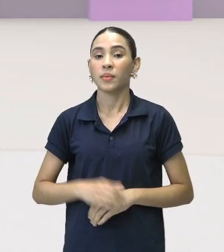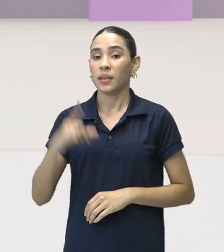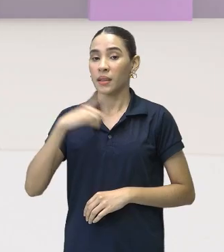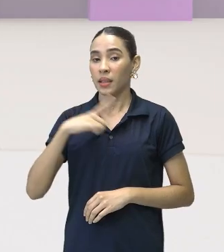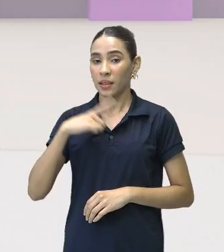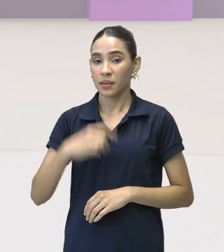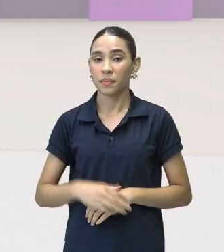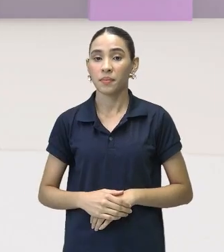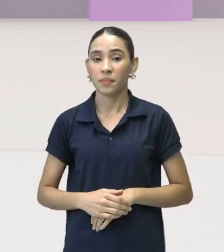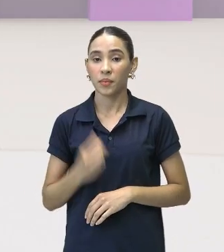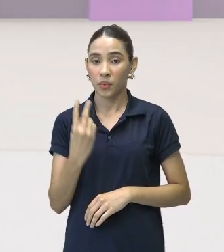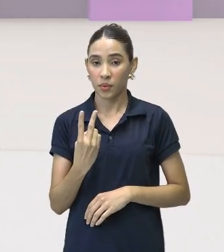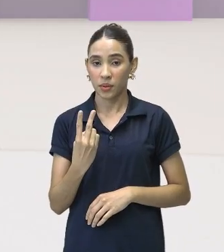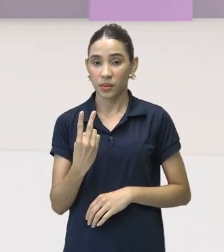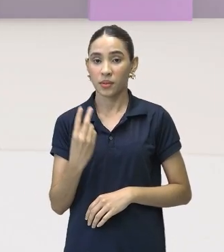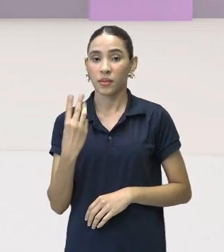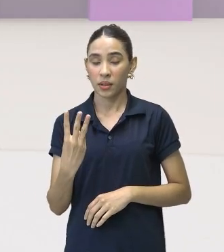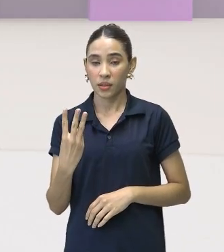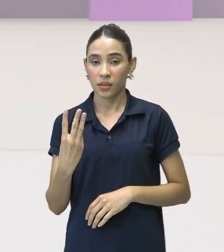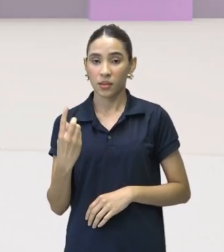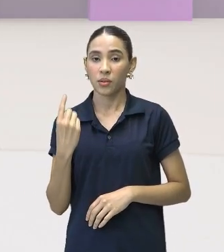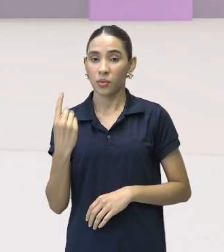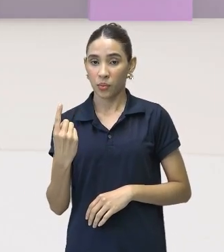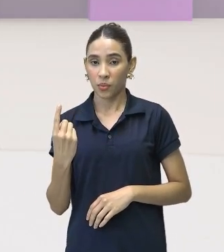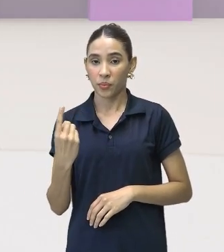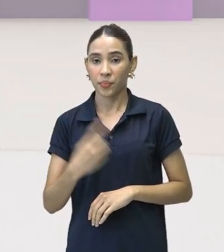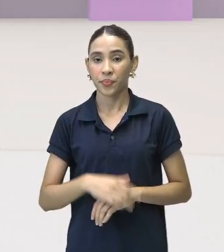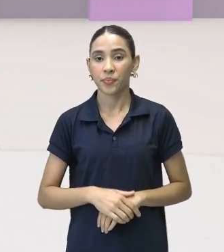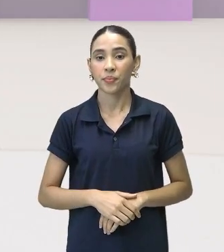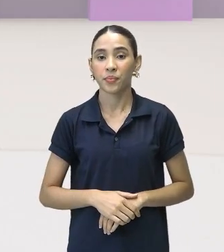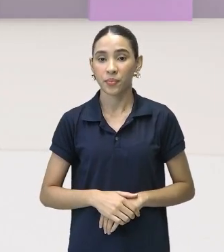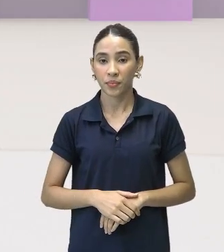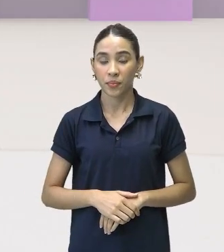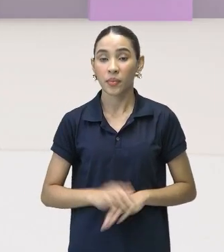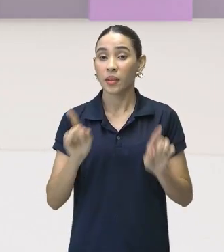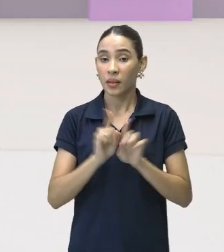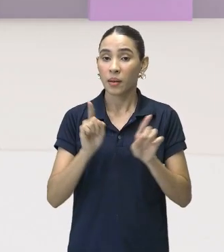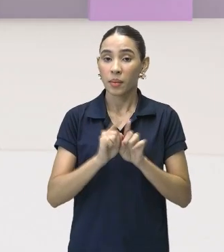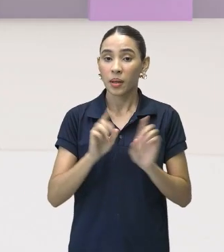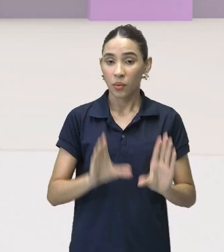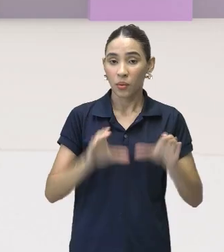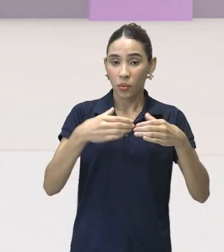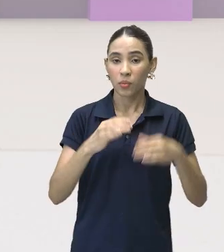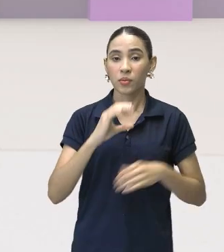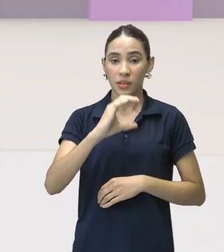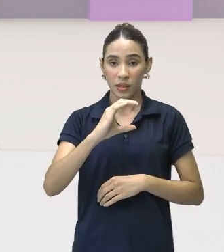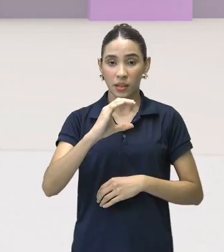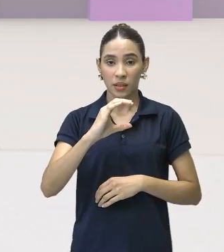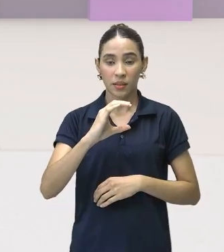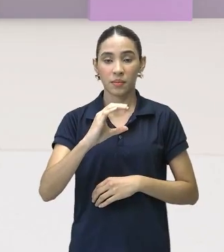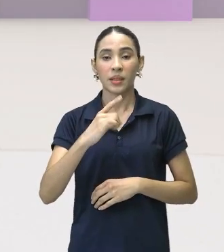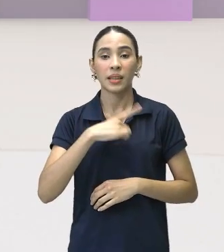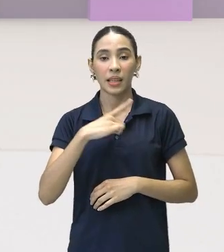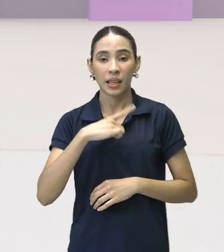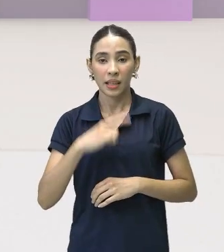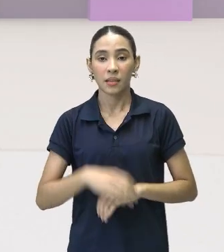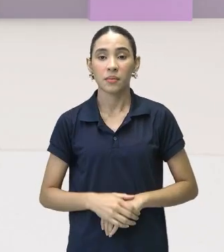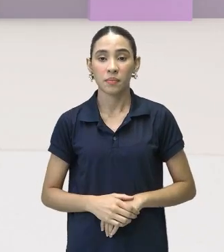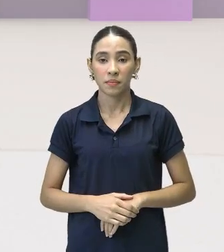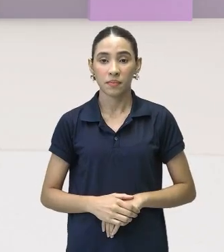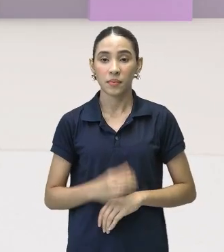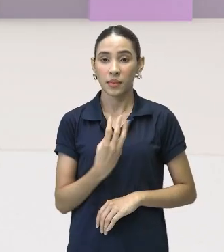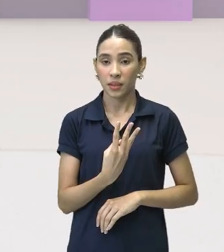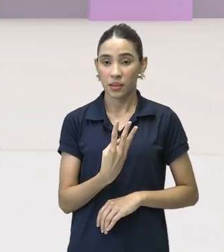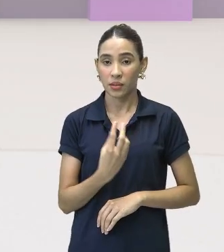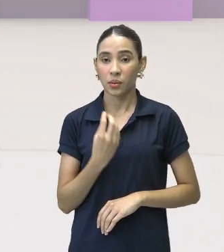composto pelos elementos 2, 3 e 1. Nosso conjunto C, que é composto pelos